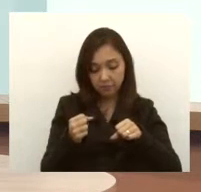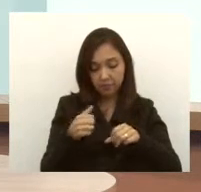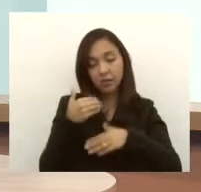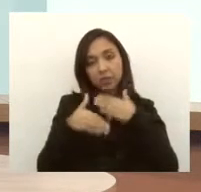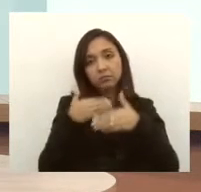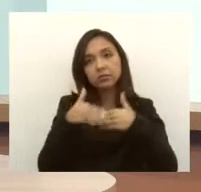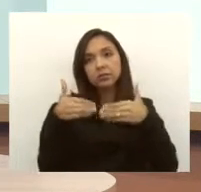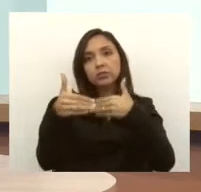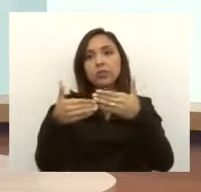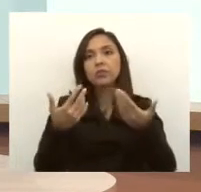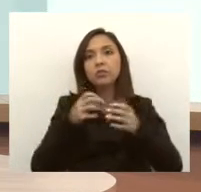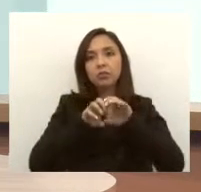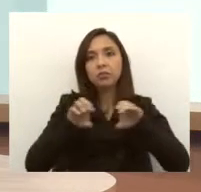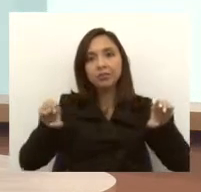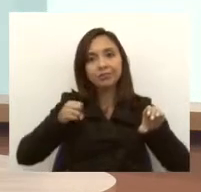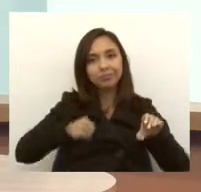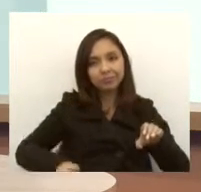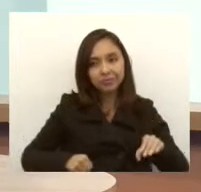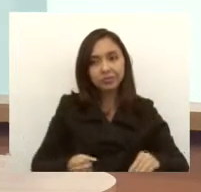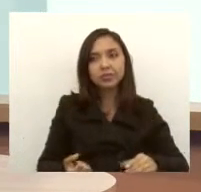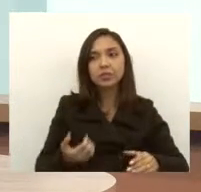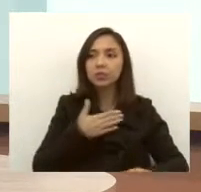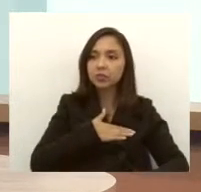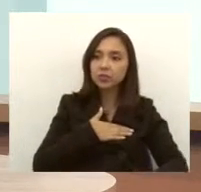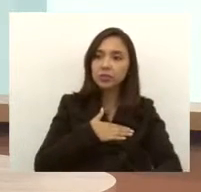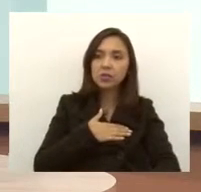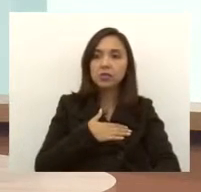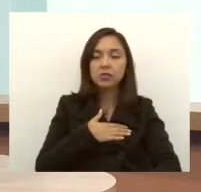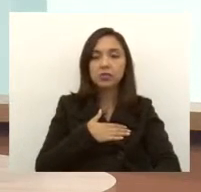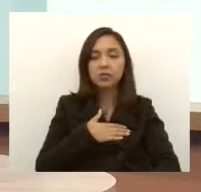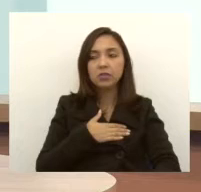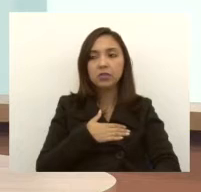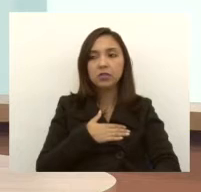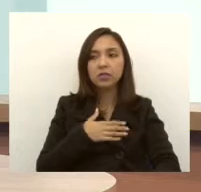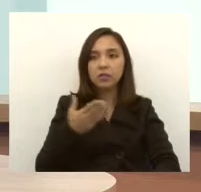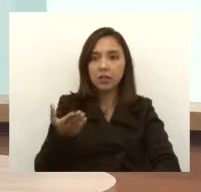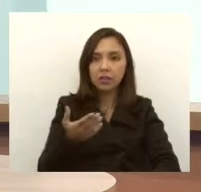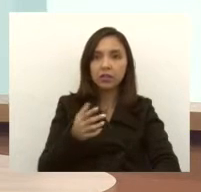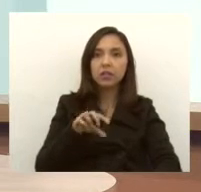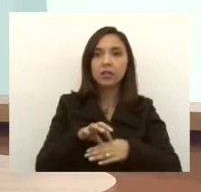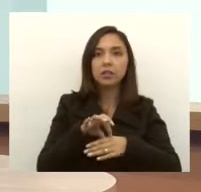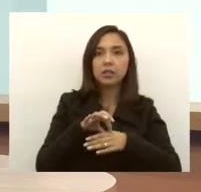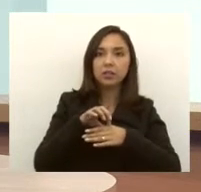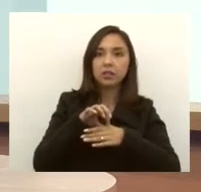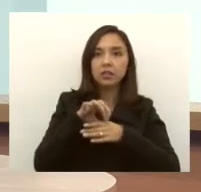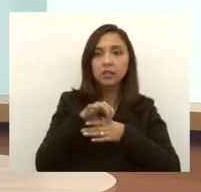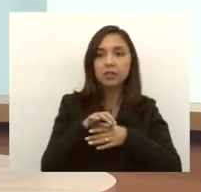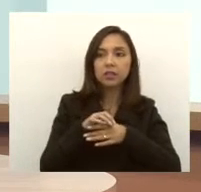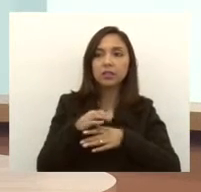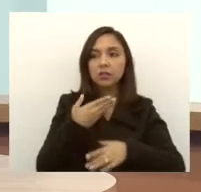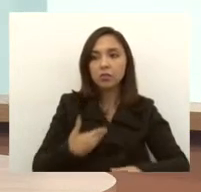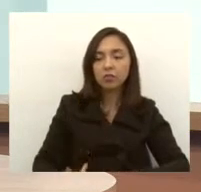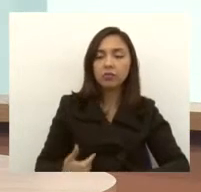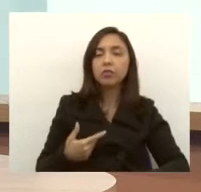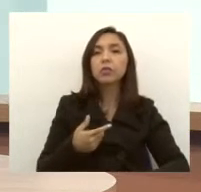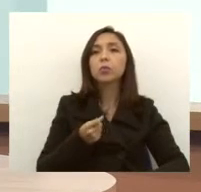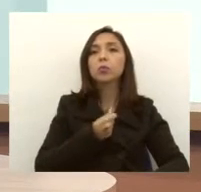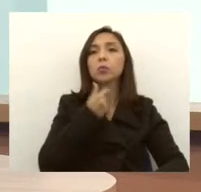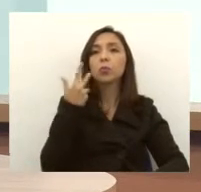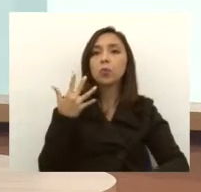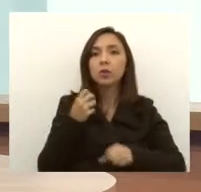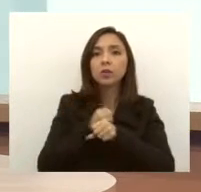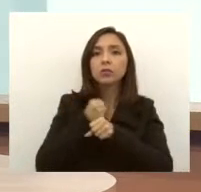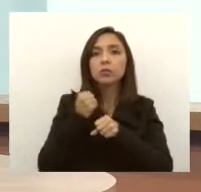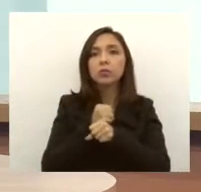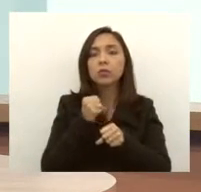rede de esgoto. Gostaria aqui que o líder do governo nos falasse quanto foi construído de rede